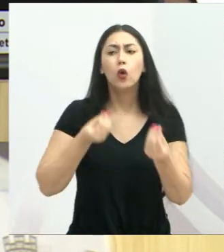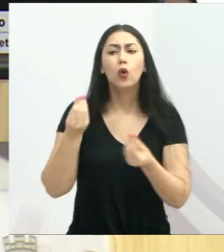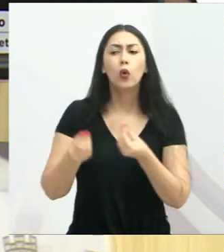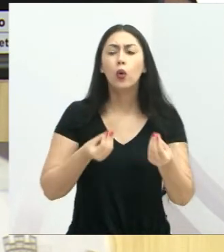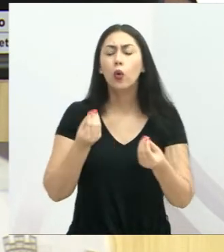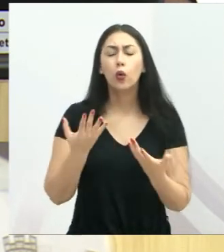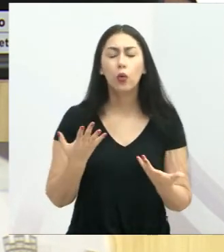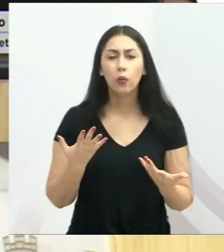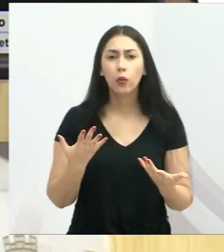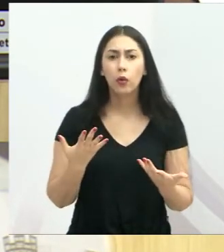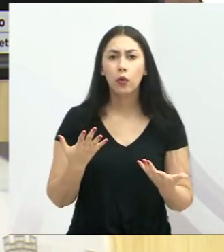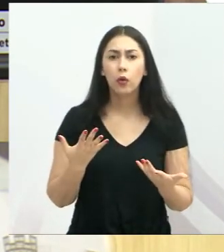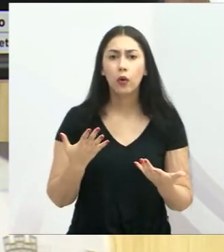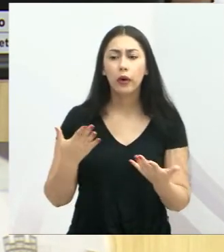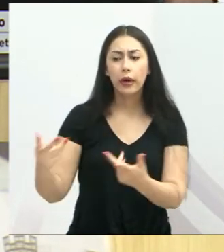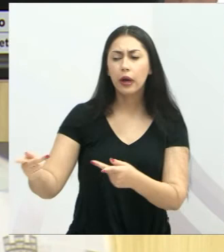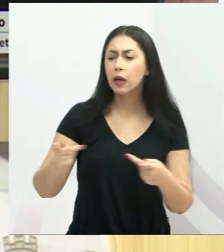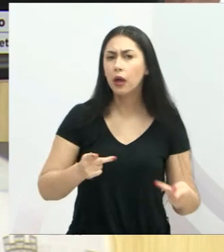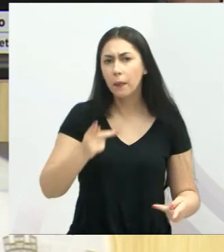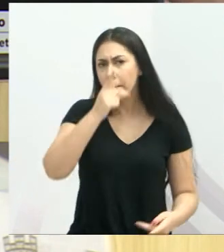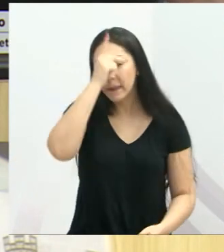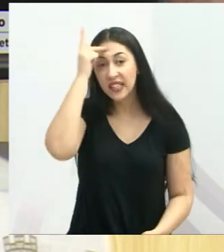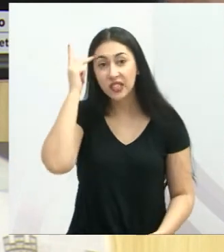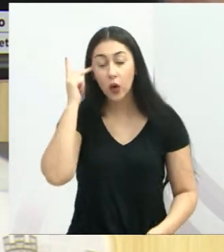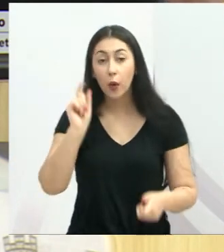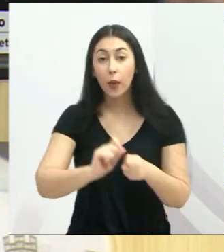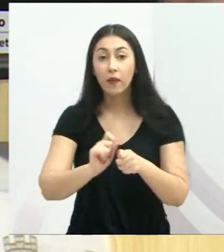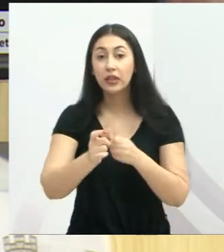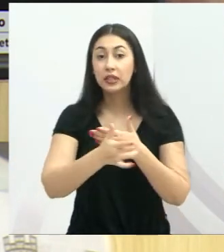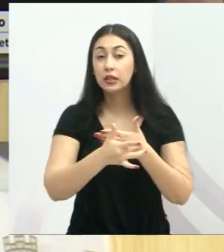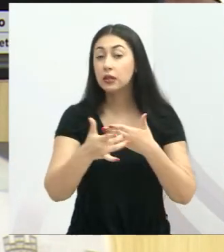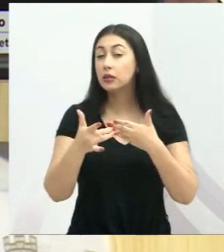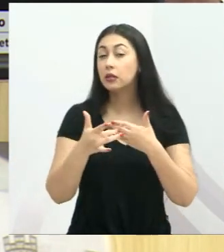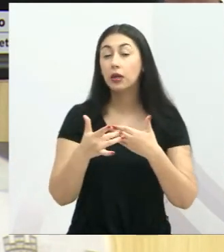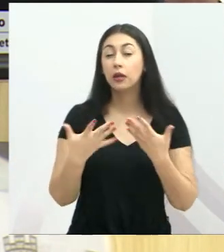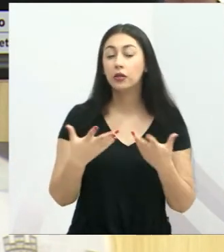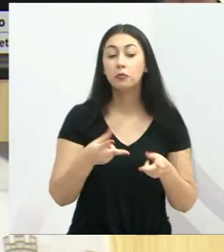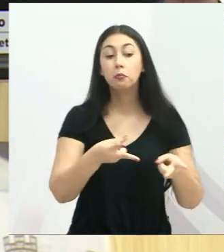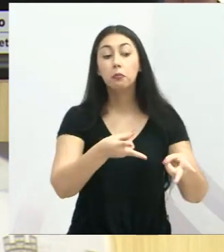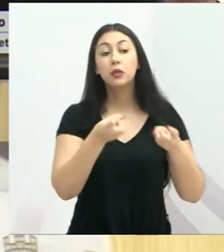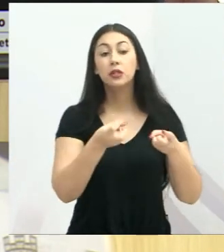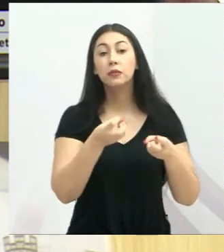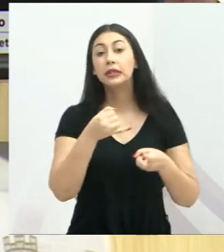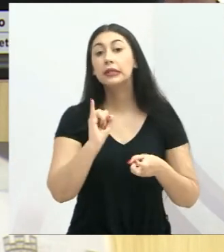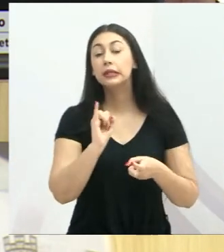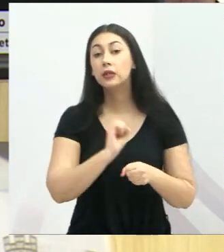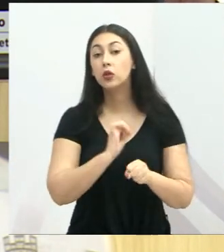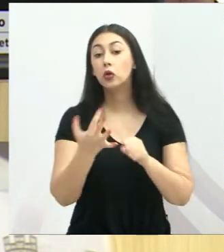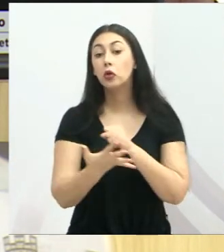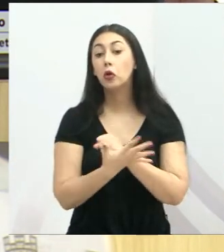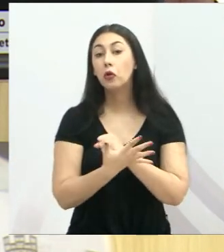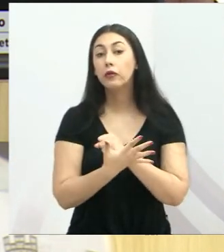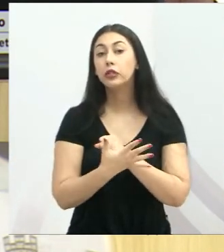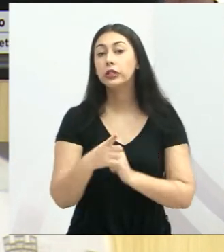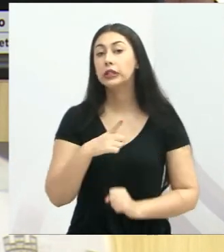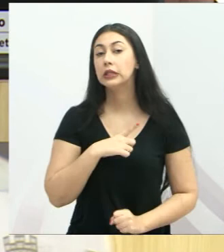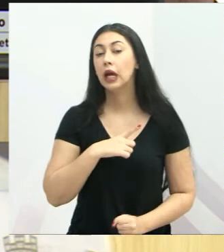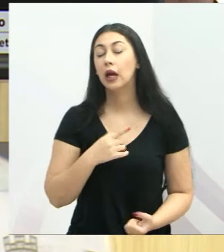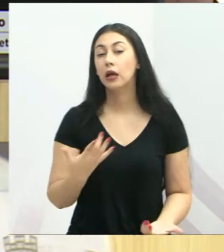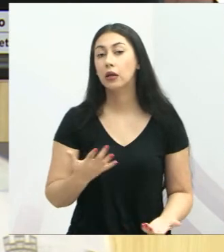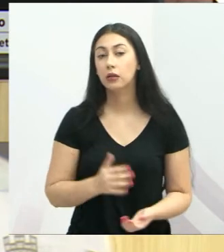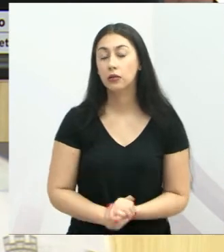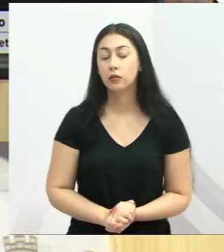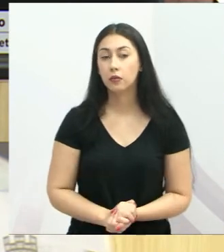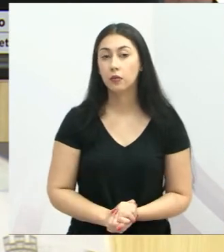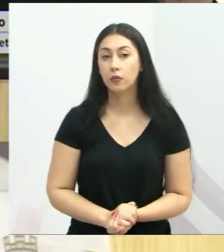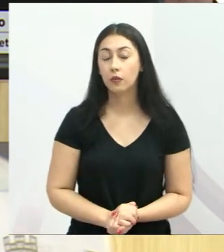procedimentos de atendimento para a realização de teste para detectar o Covid. 2. Existe